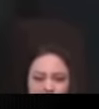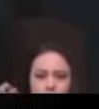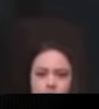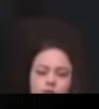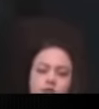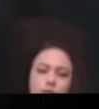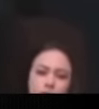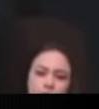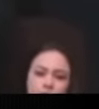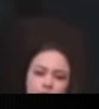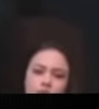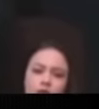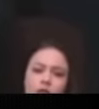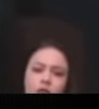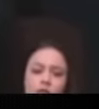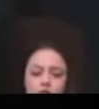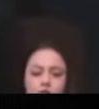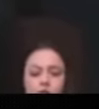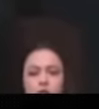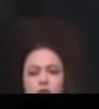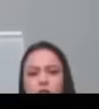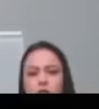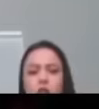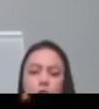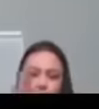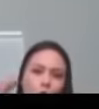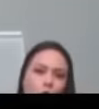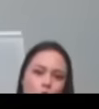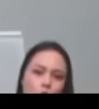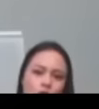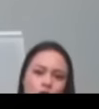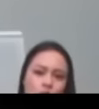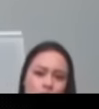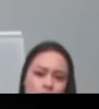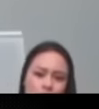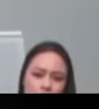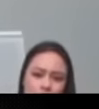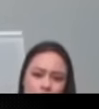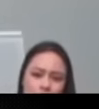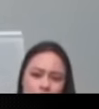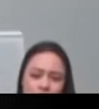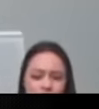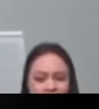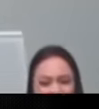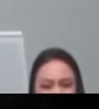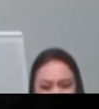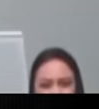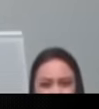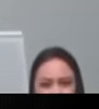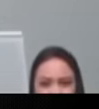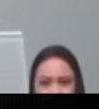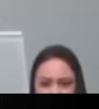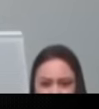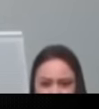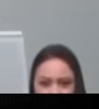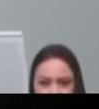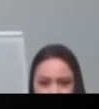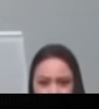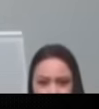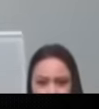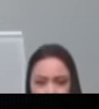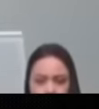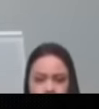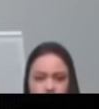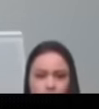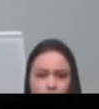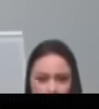quando se trata de declarar com o jovem... Eu concordo, ministro Fugman. Nós acabamos de analisar um caso, no caso da